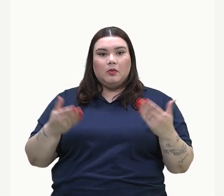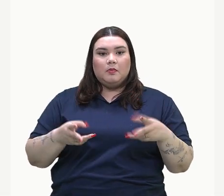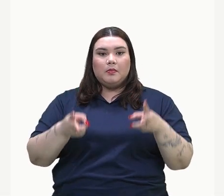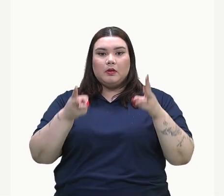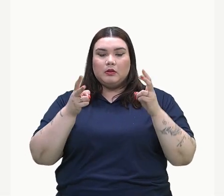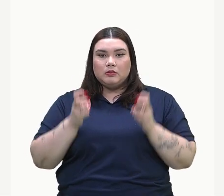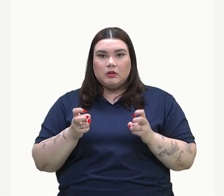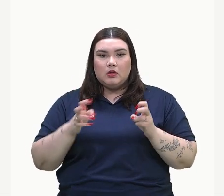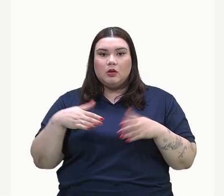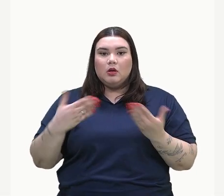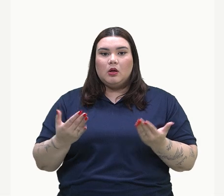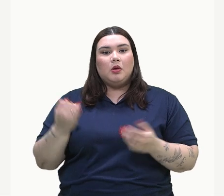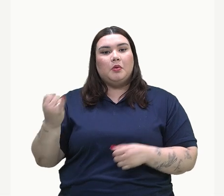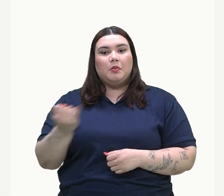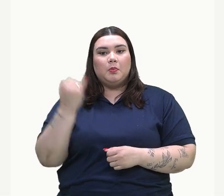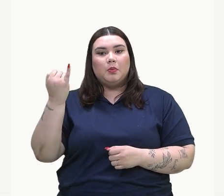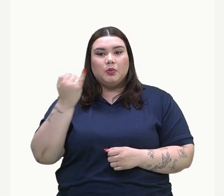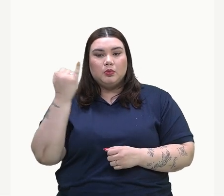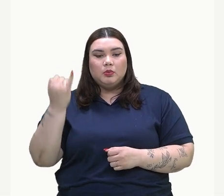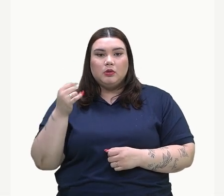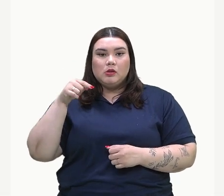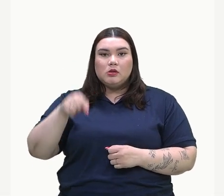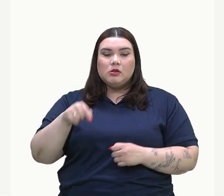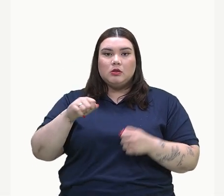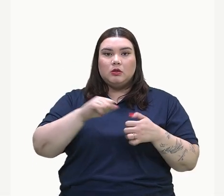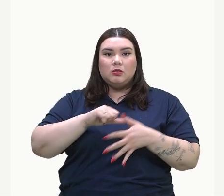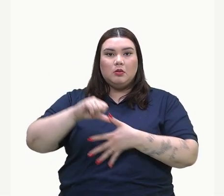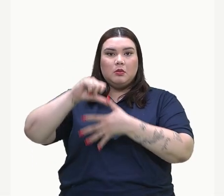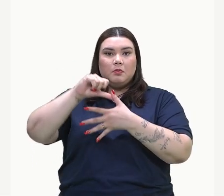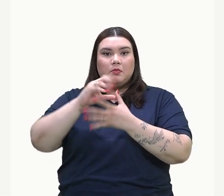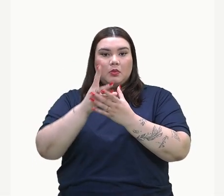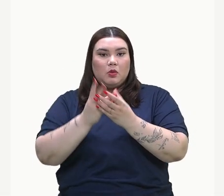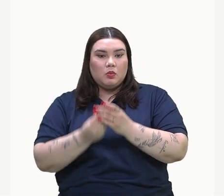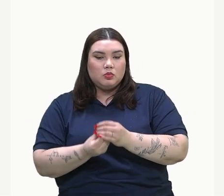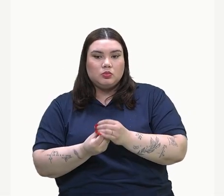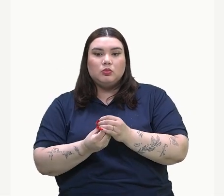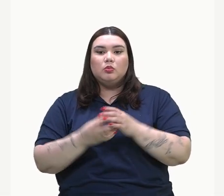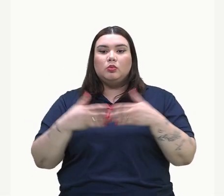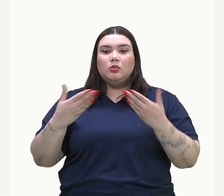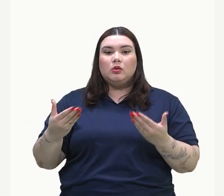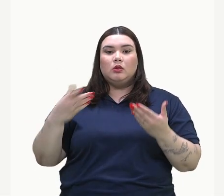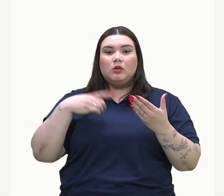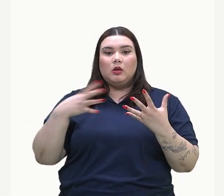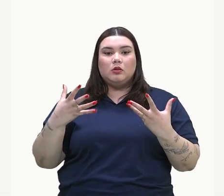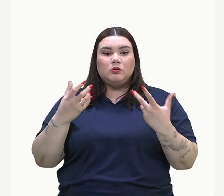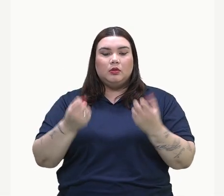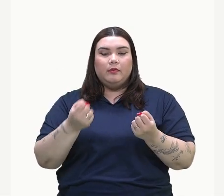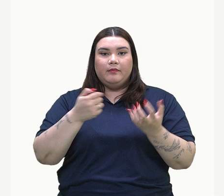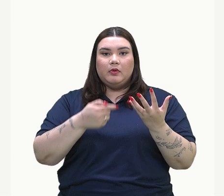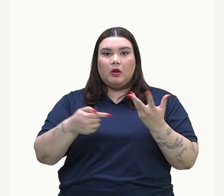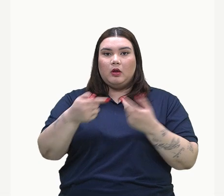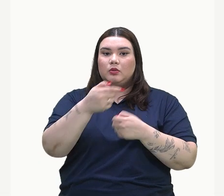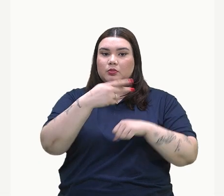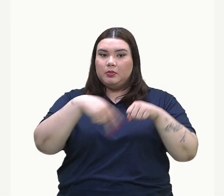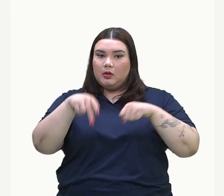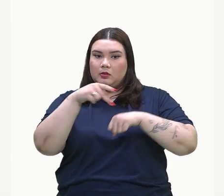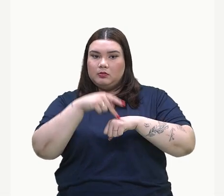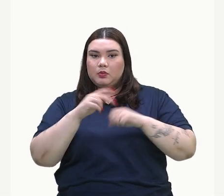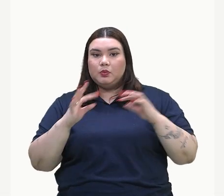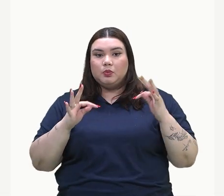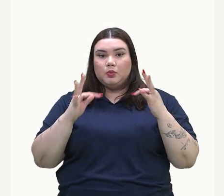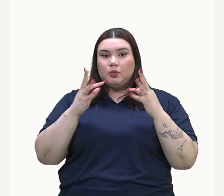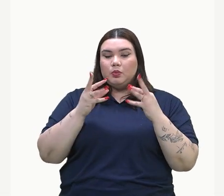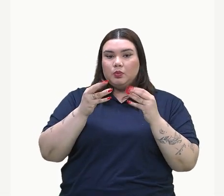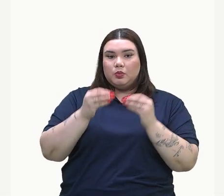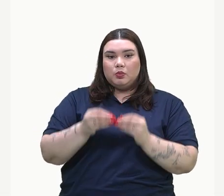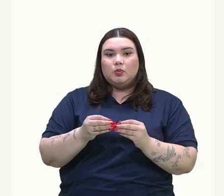a importância que se tem para o Mercosul, né? Aí, com a adesão de vários países. Agora, tudo